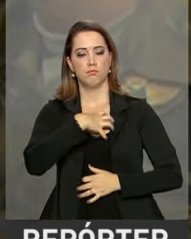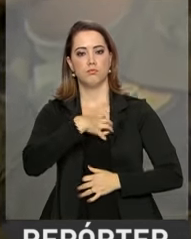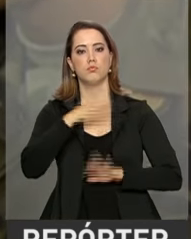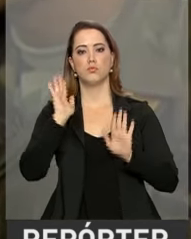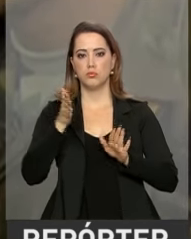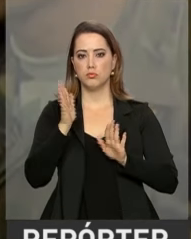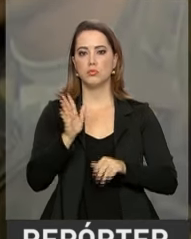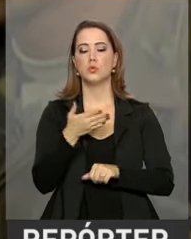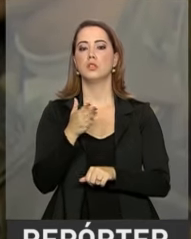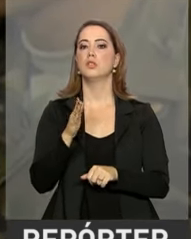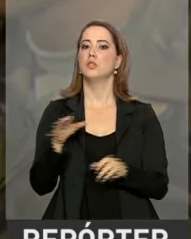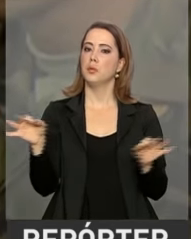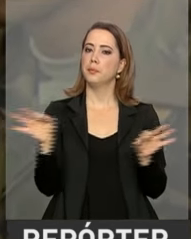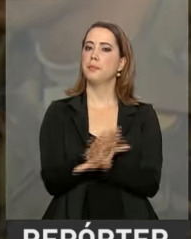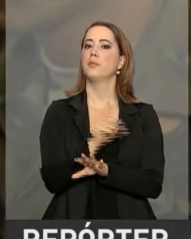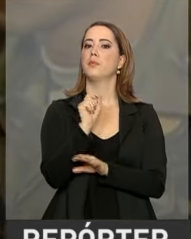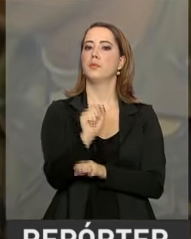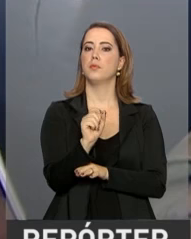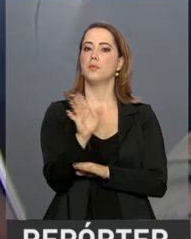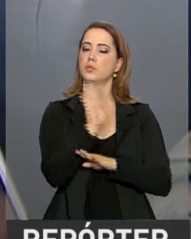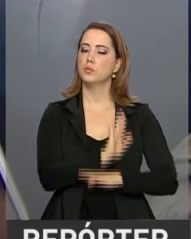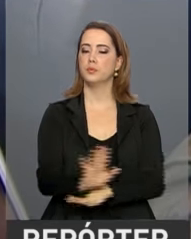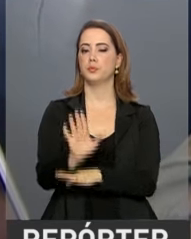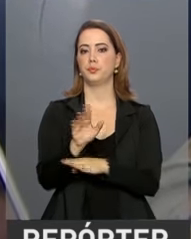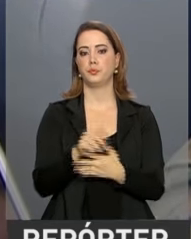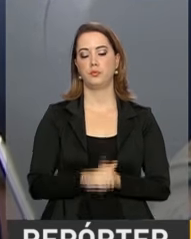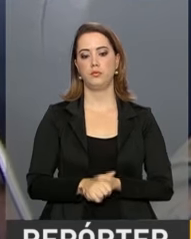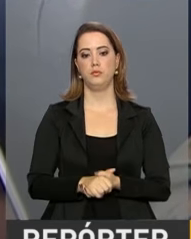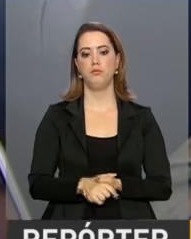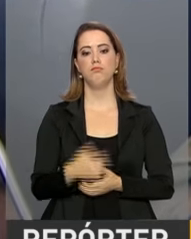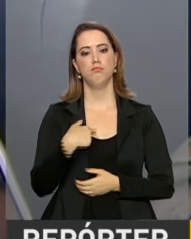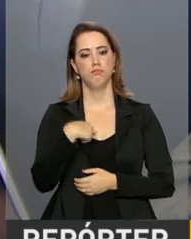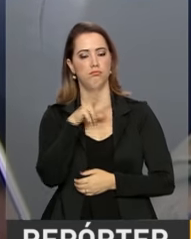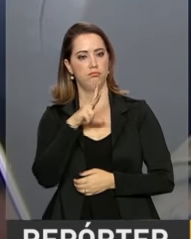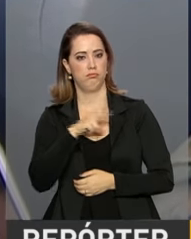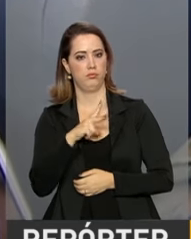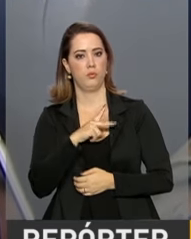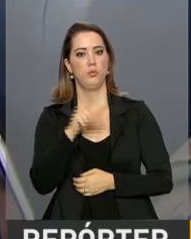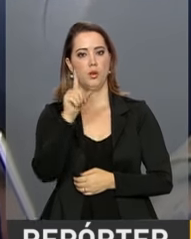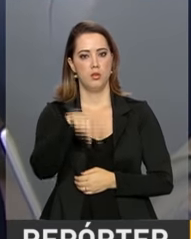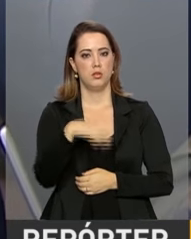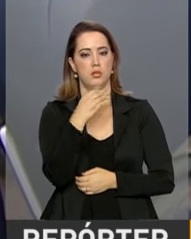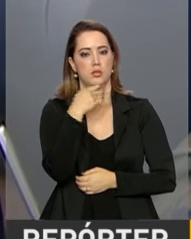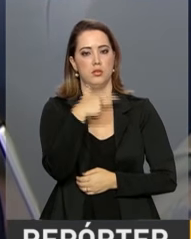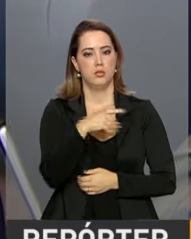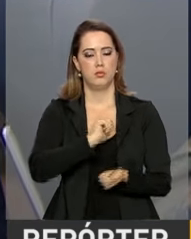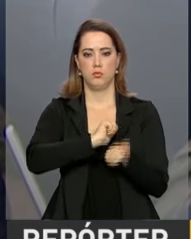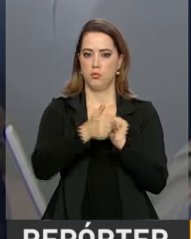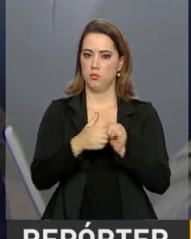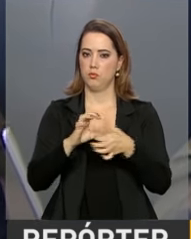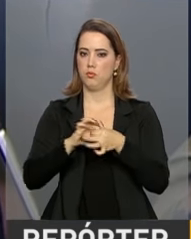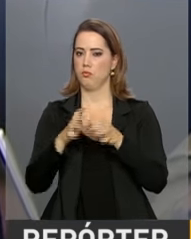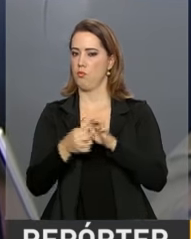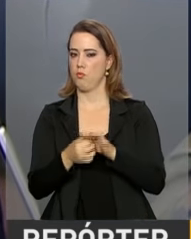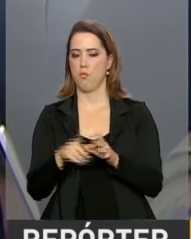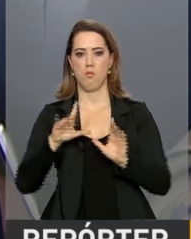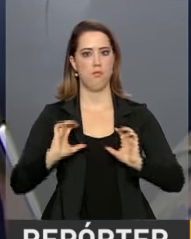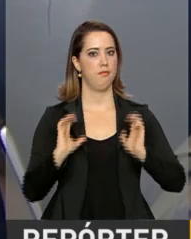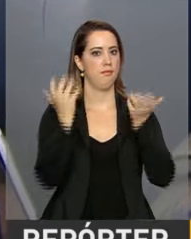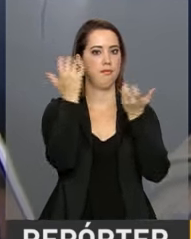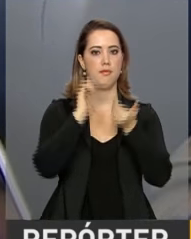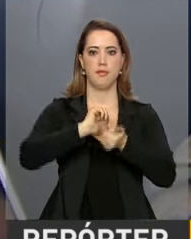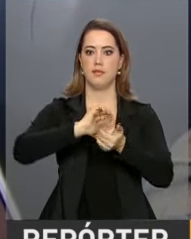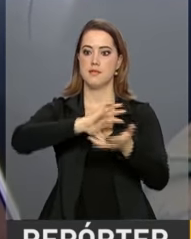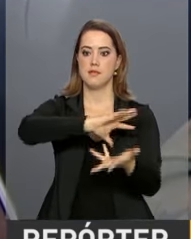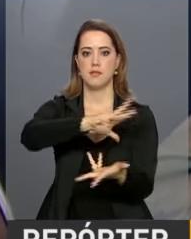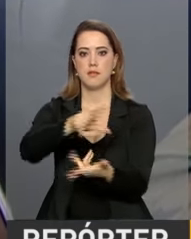preparado para poder estar atuando lá, contribuindo. Pessoalmente, é uma satisfação poder participar dessa Olimpíada, né, um evento mundial, mas ainda